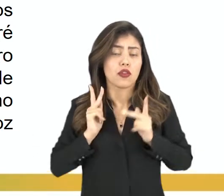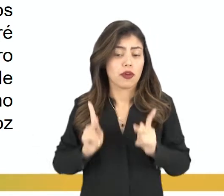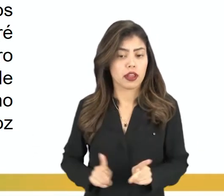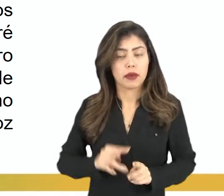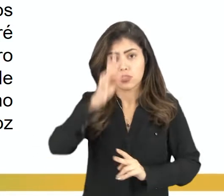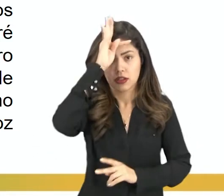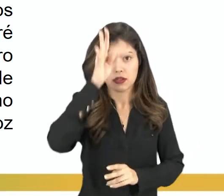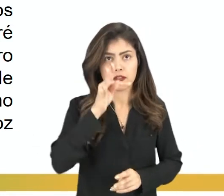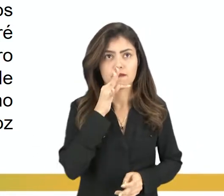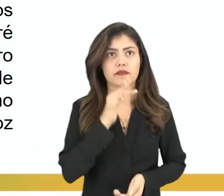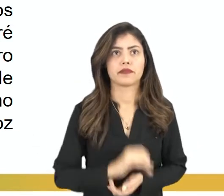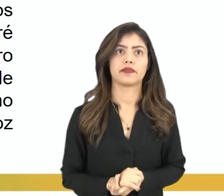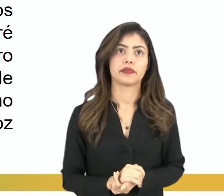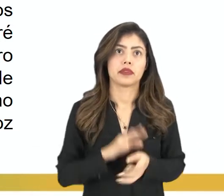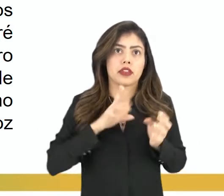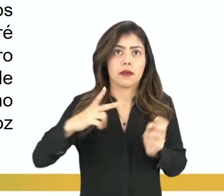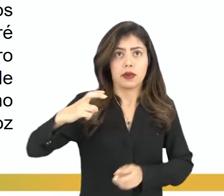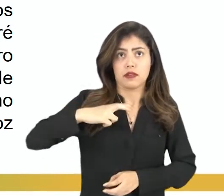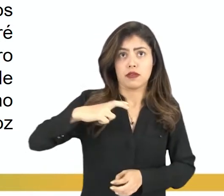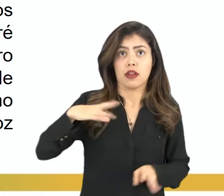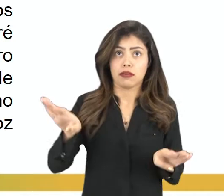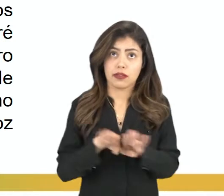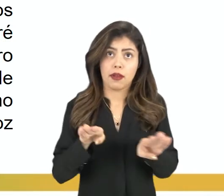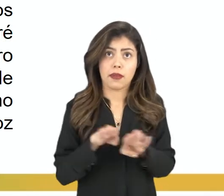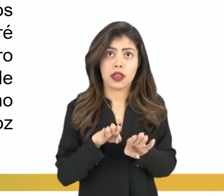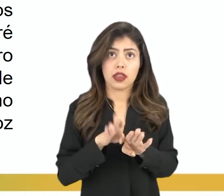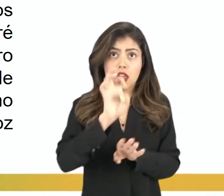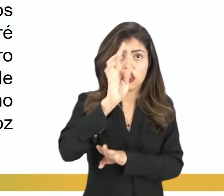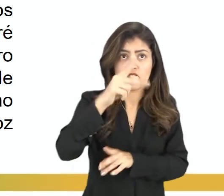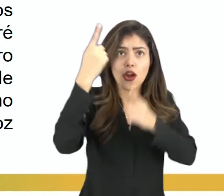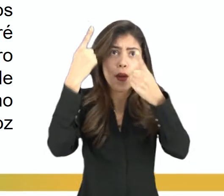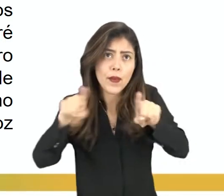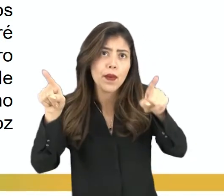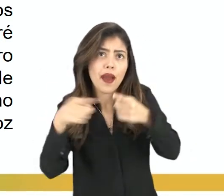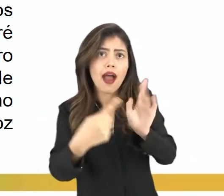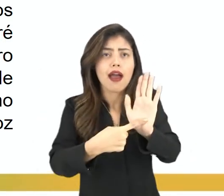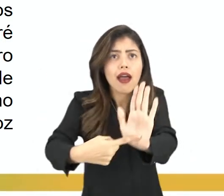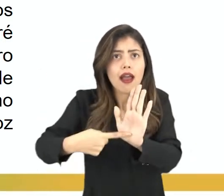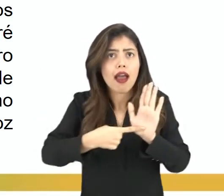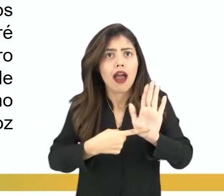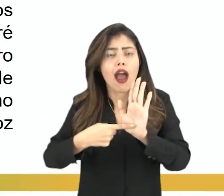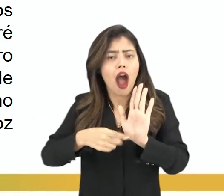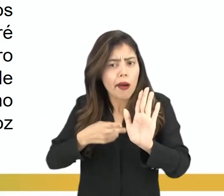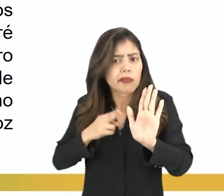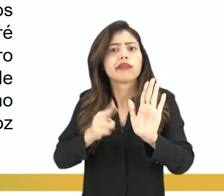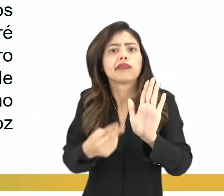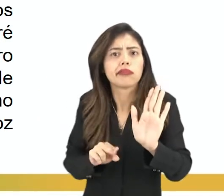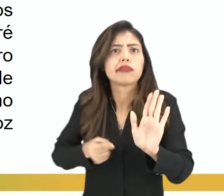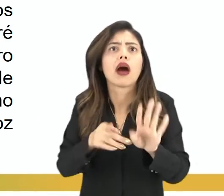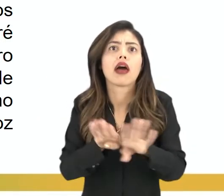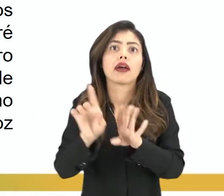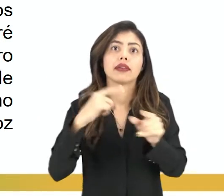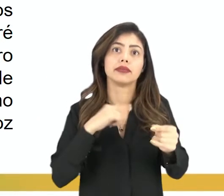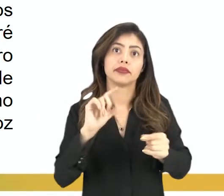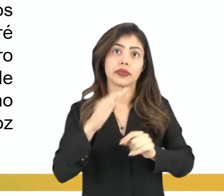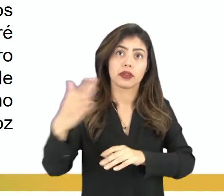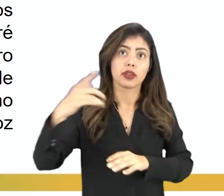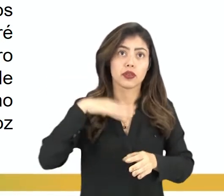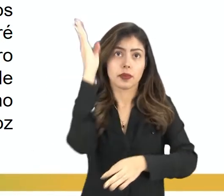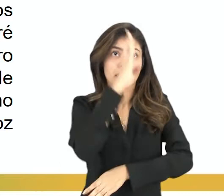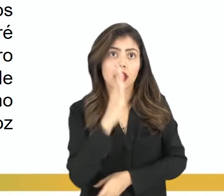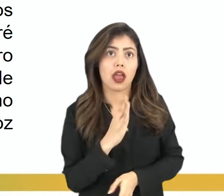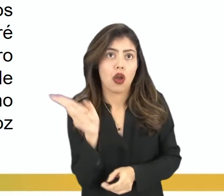moral e comportamentos tradicionais. Este é um caso particular em que também a estética musical era tratada de forma